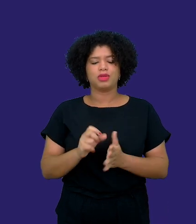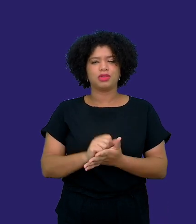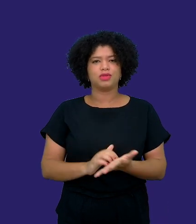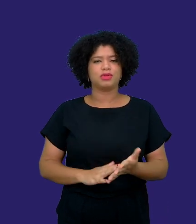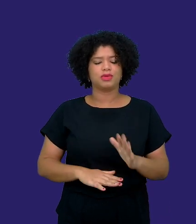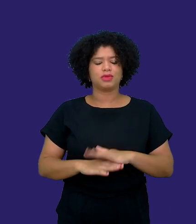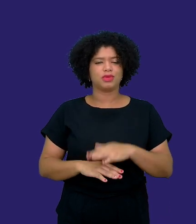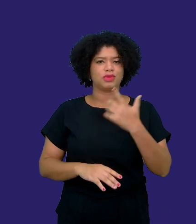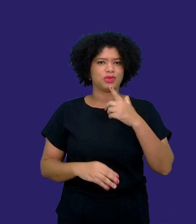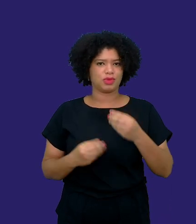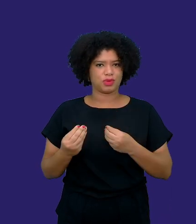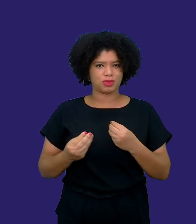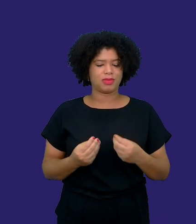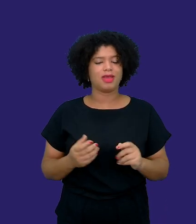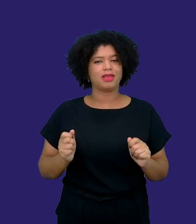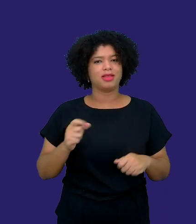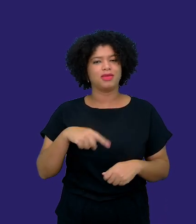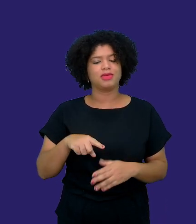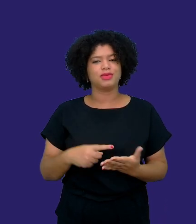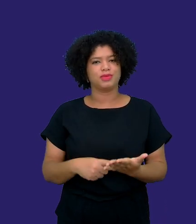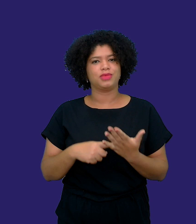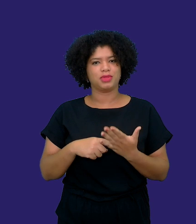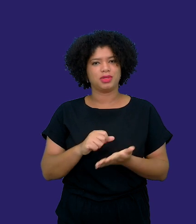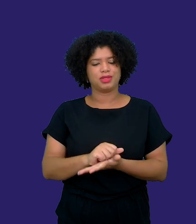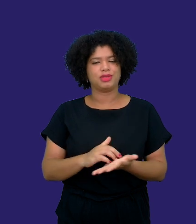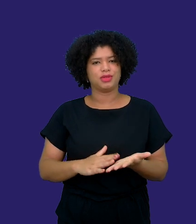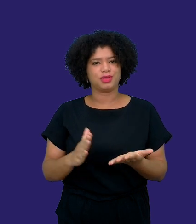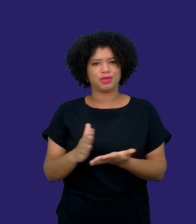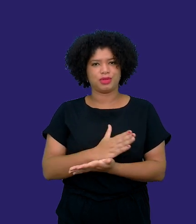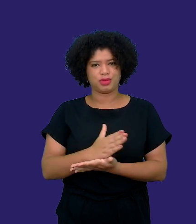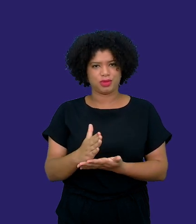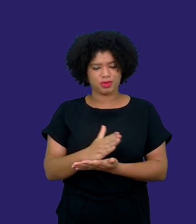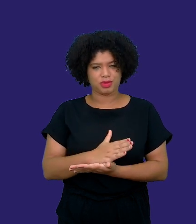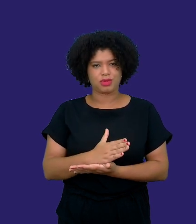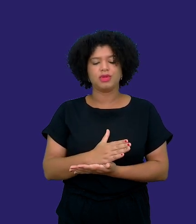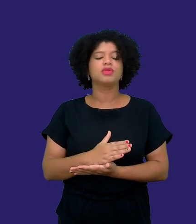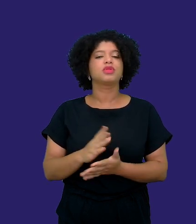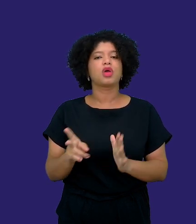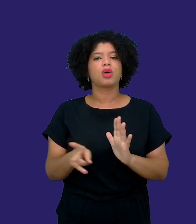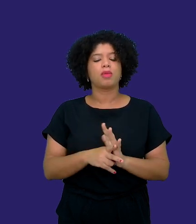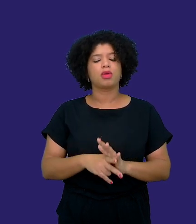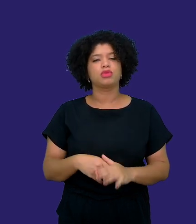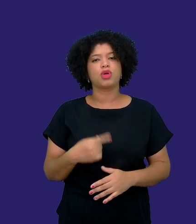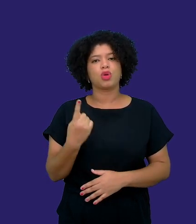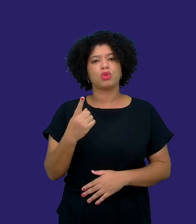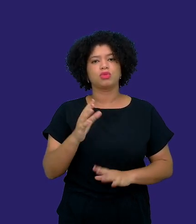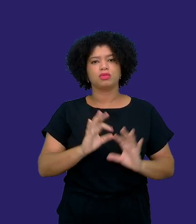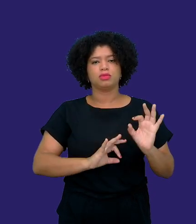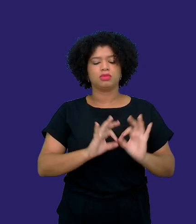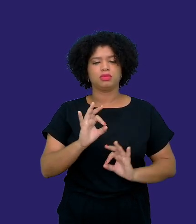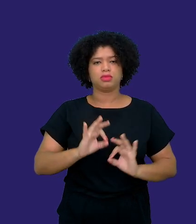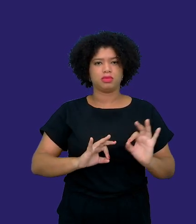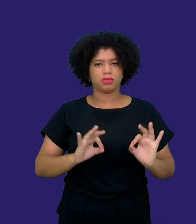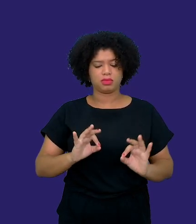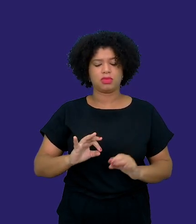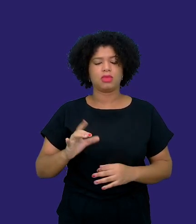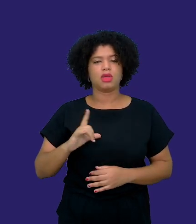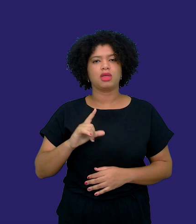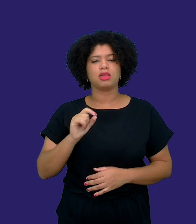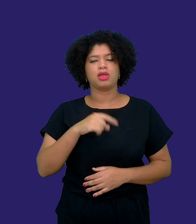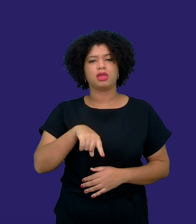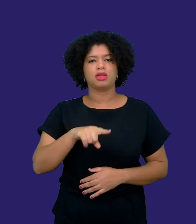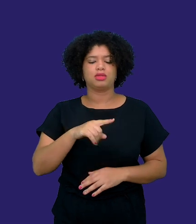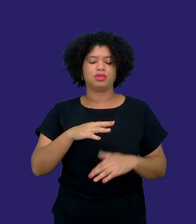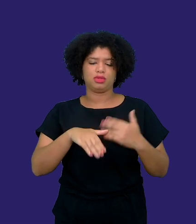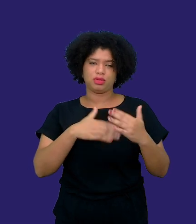Vocês podem trazer essas atividades dentro de um projeto que vocês estejam desenvolvendo